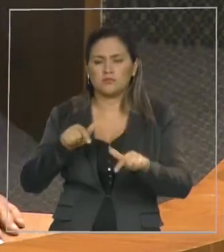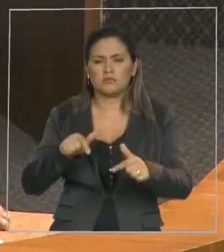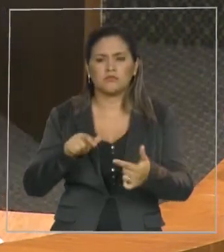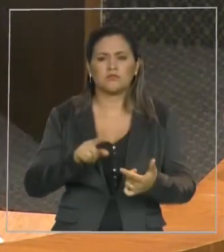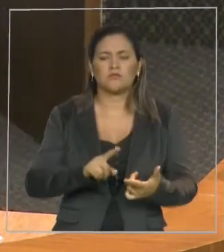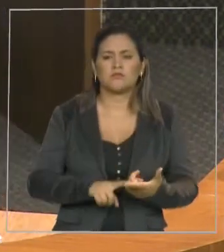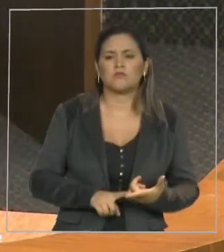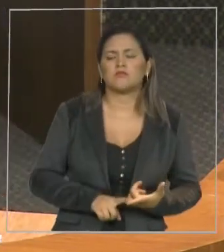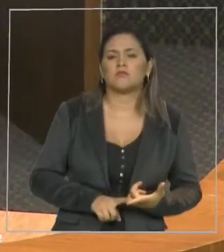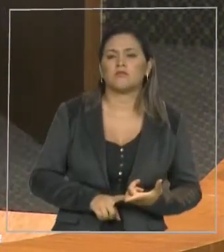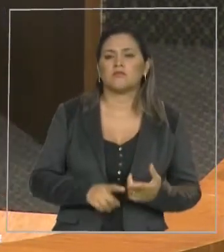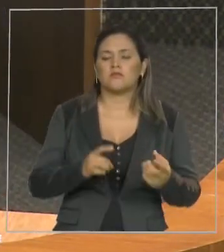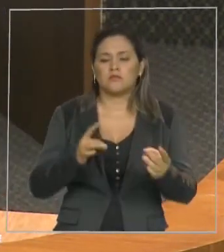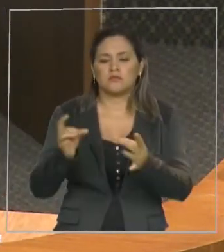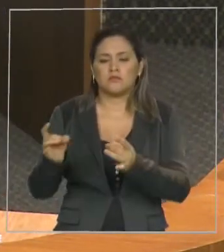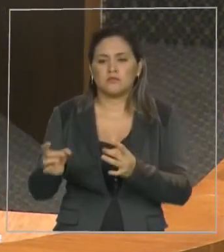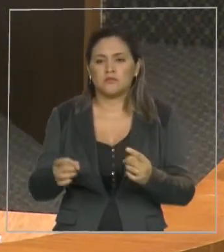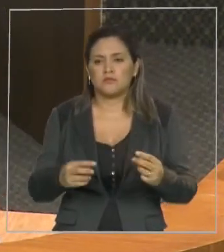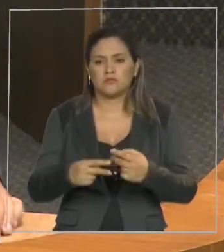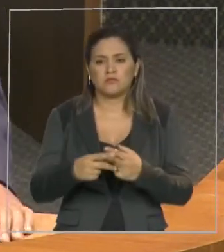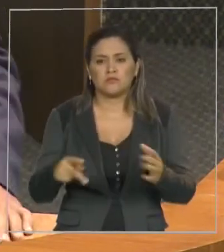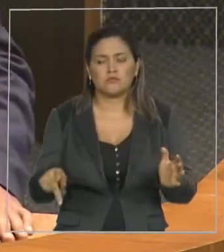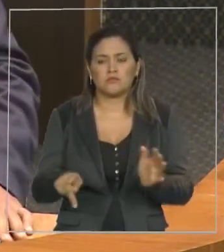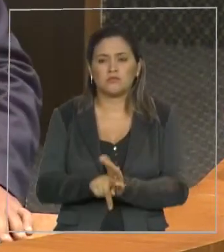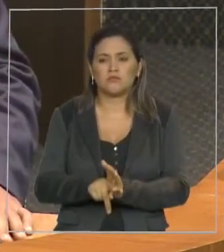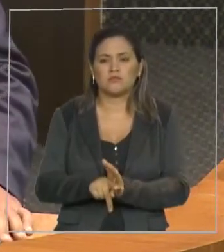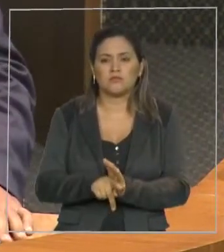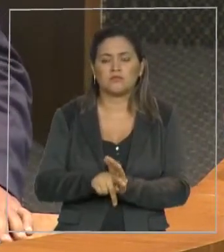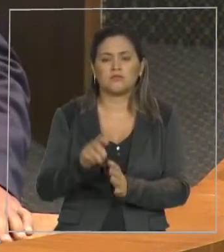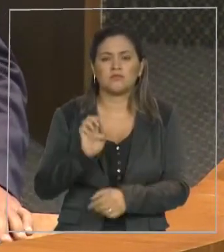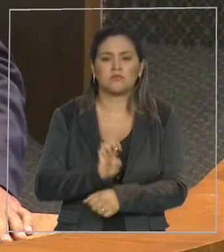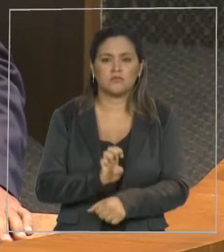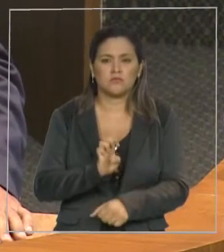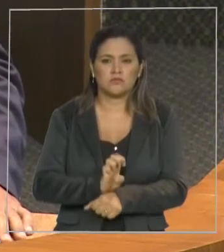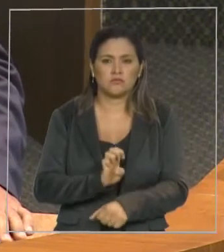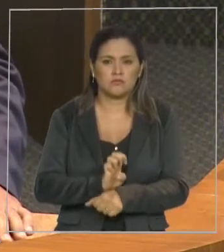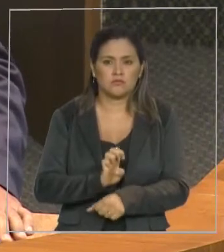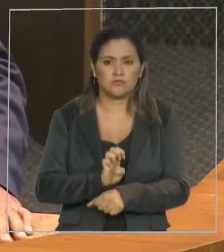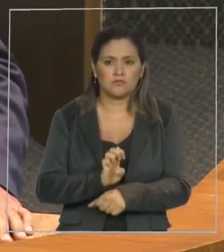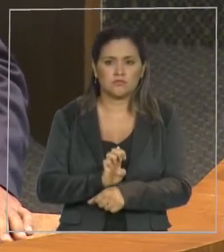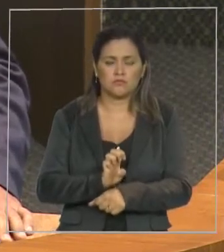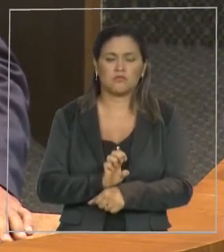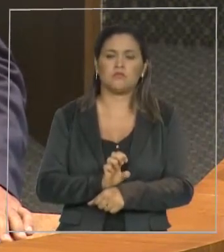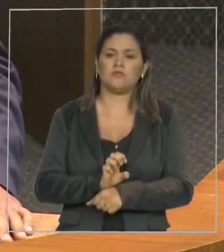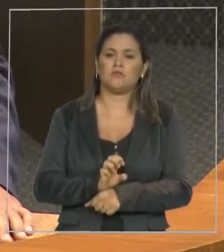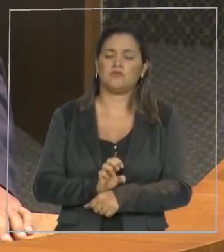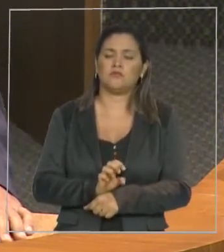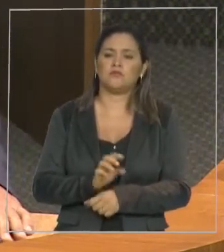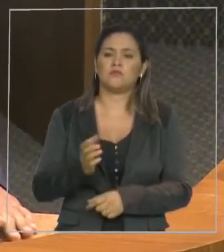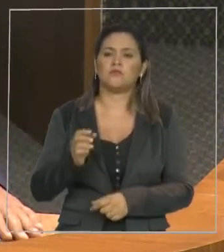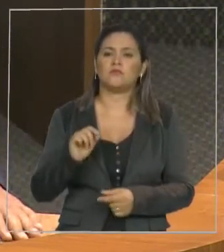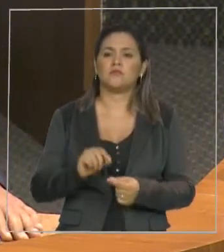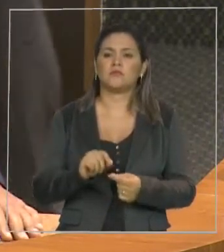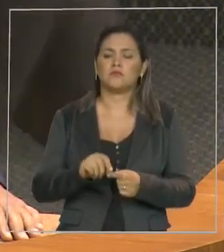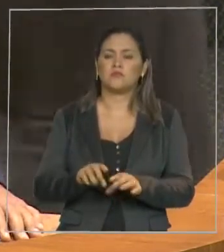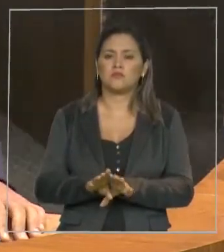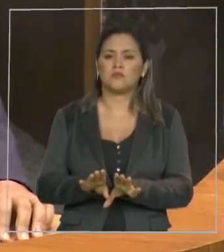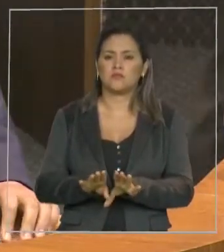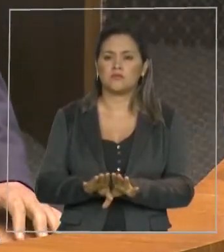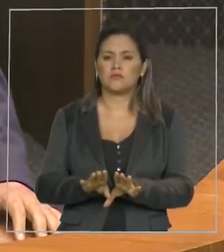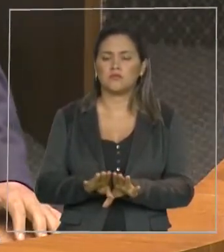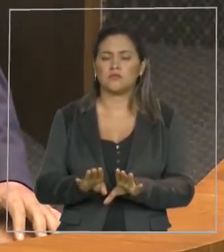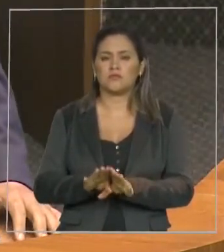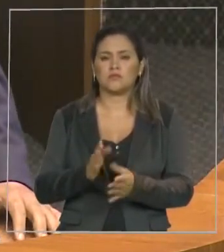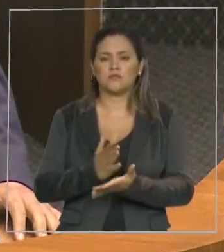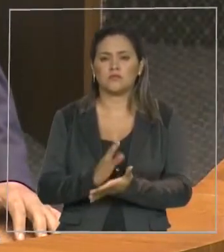que tentou e não conseguiu, por resistência popular, fazer também o desmonte da Previdência